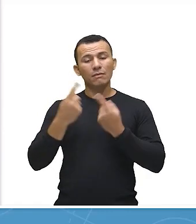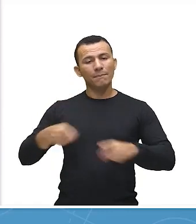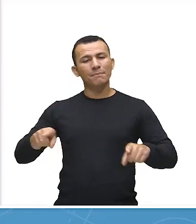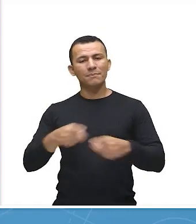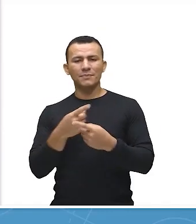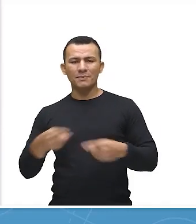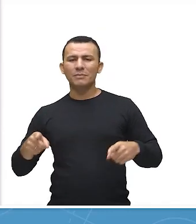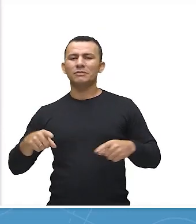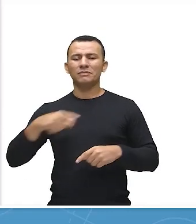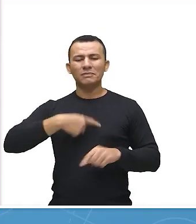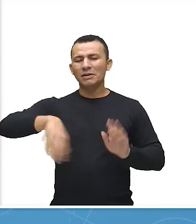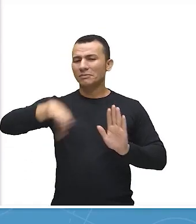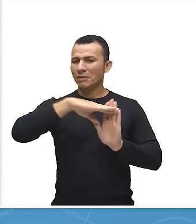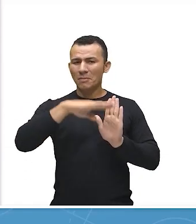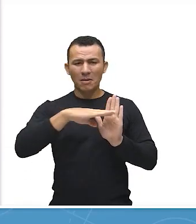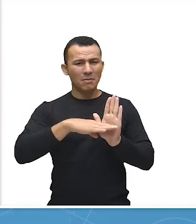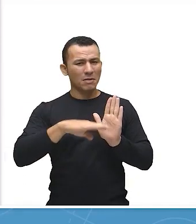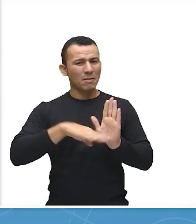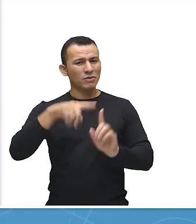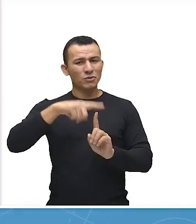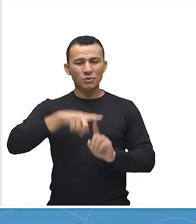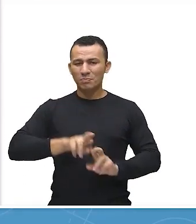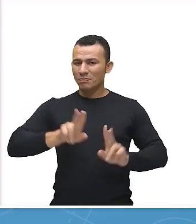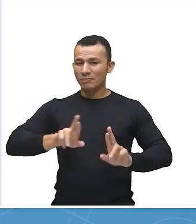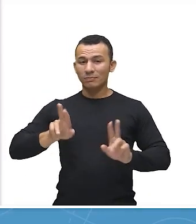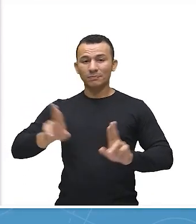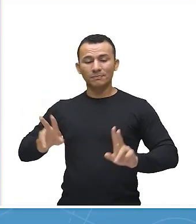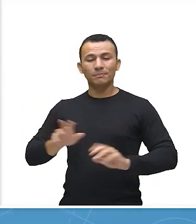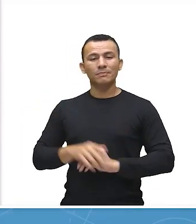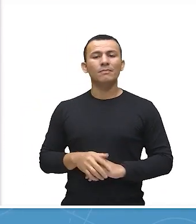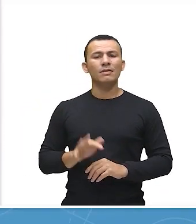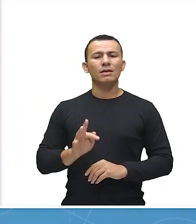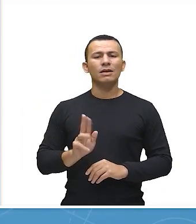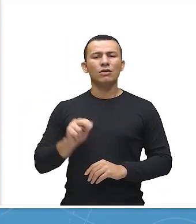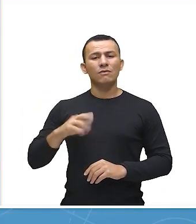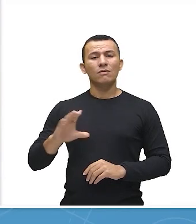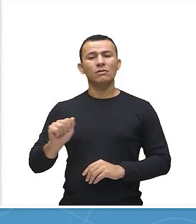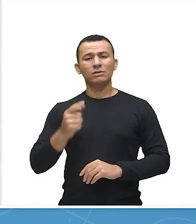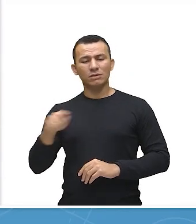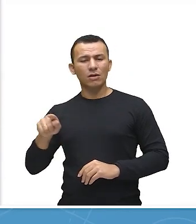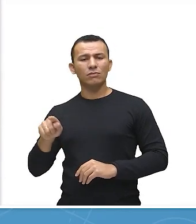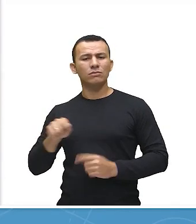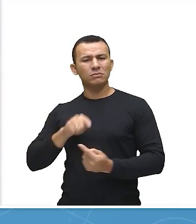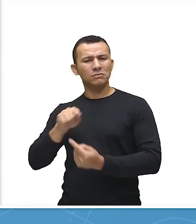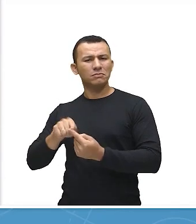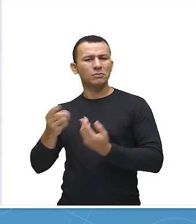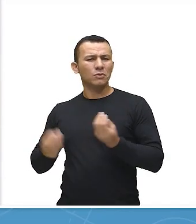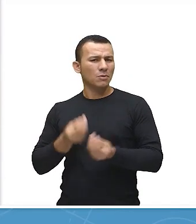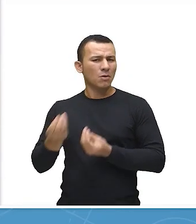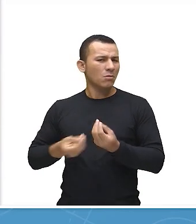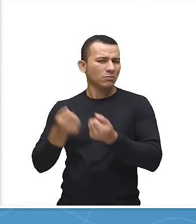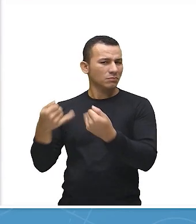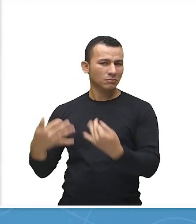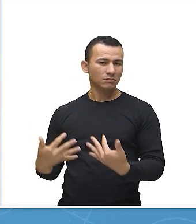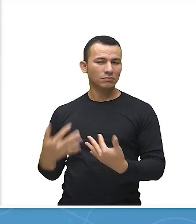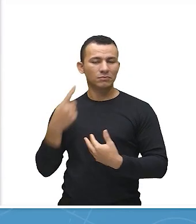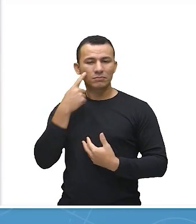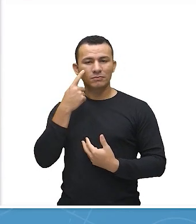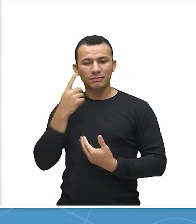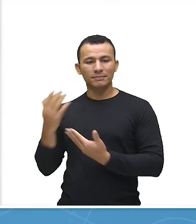Vamos lá para mais respostas. Cadê vocês? Olha, vocês estão com sono, né? Ou então vocês não